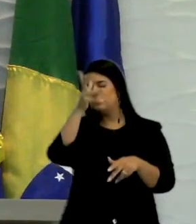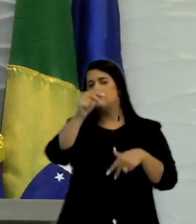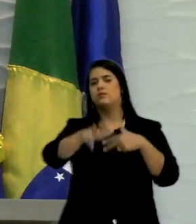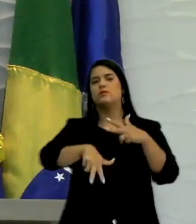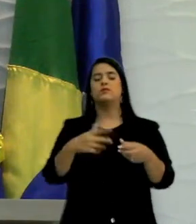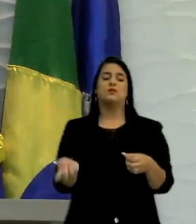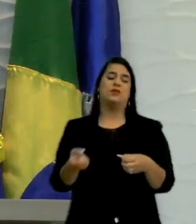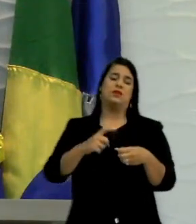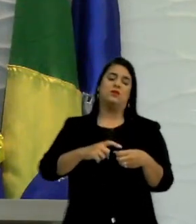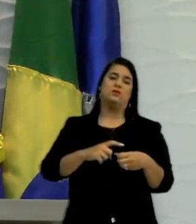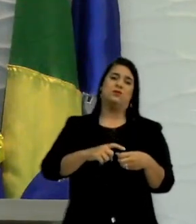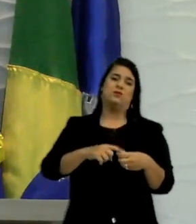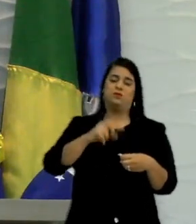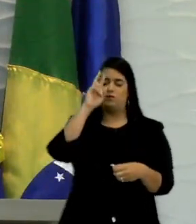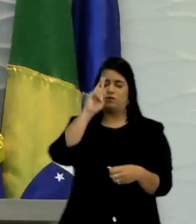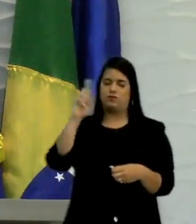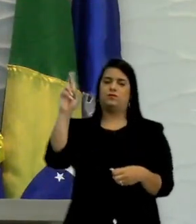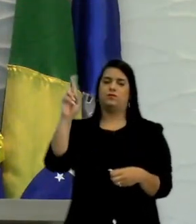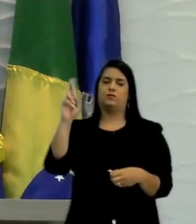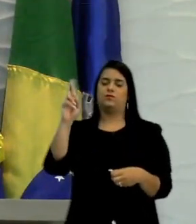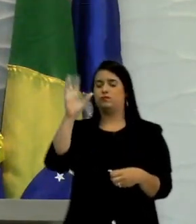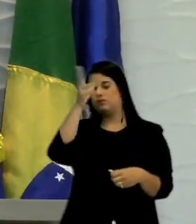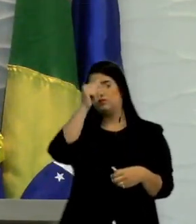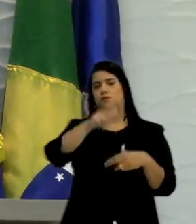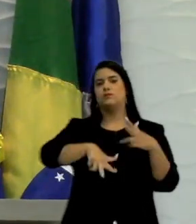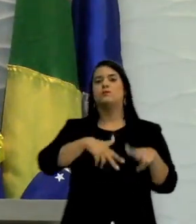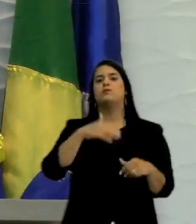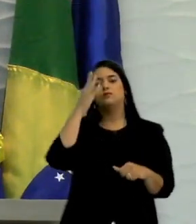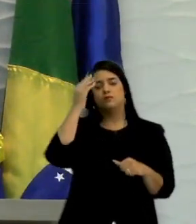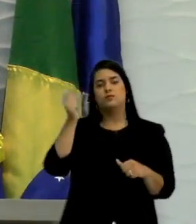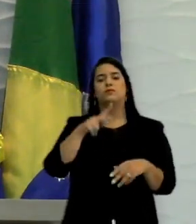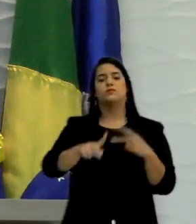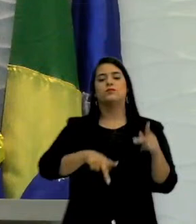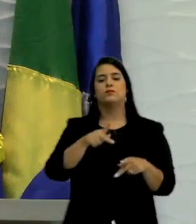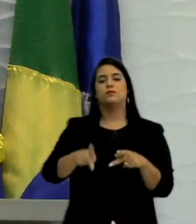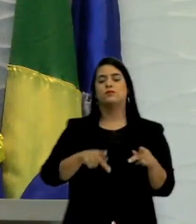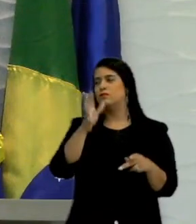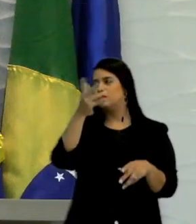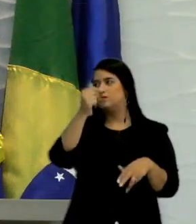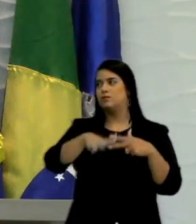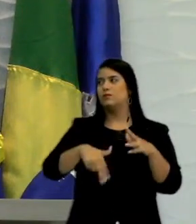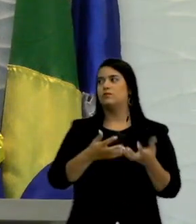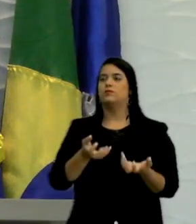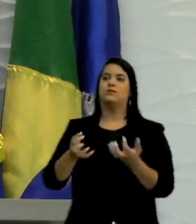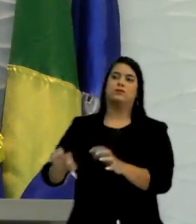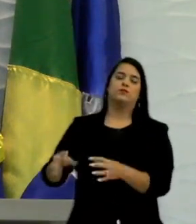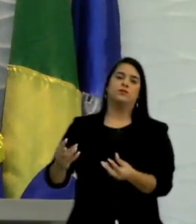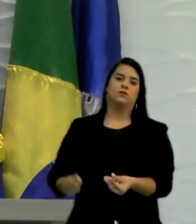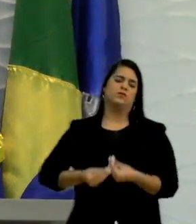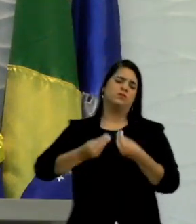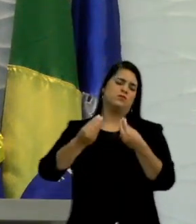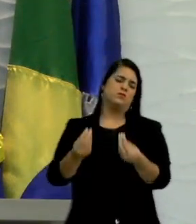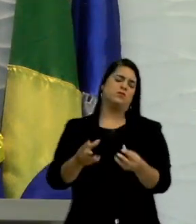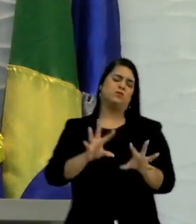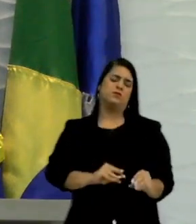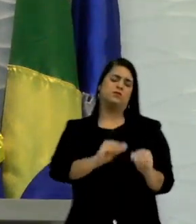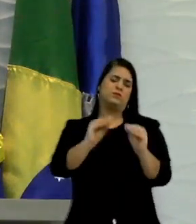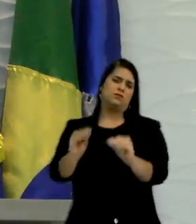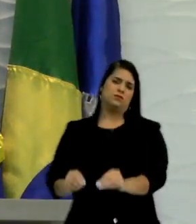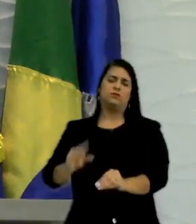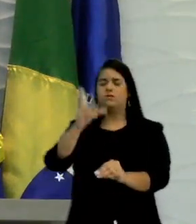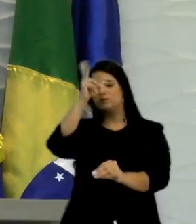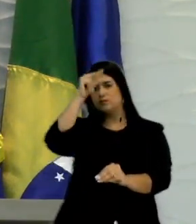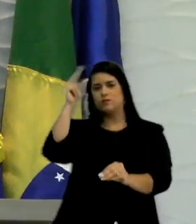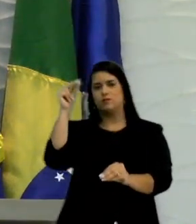voltar a governar São Bento do Una. E a gente sabe que o povo de São Bento do Una não vai deixar. Entregar a prefeitura a José